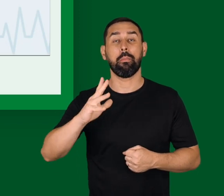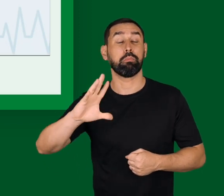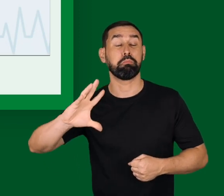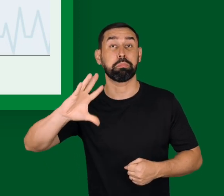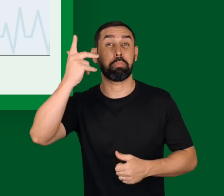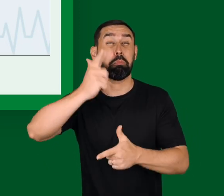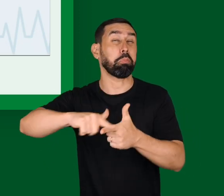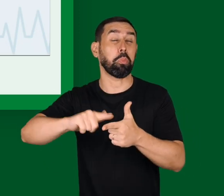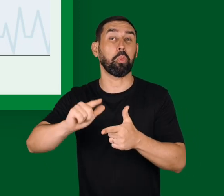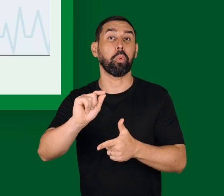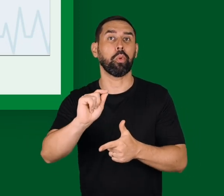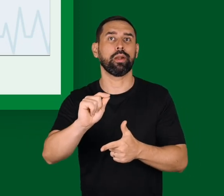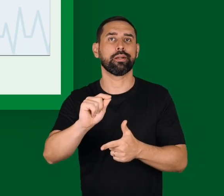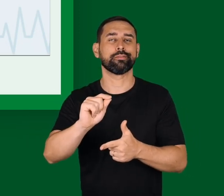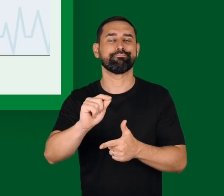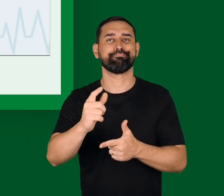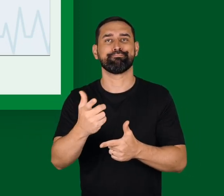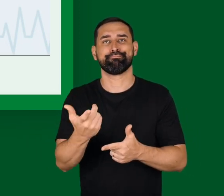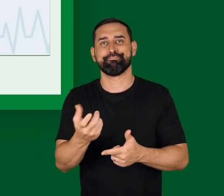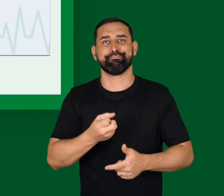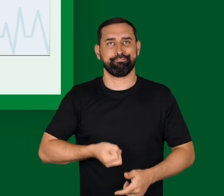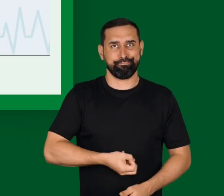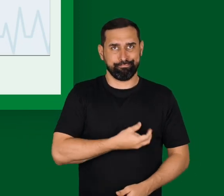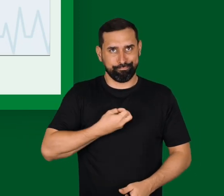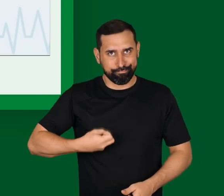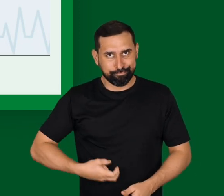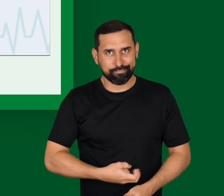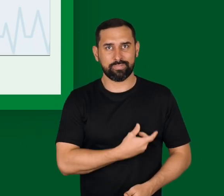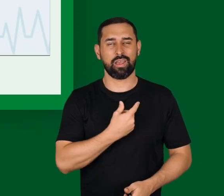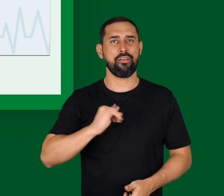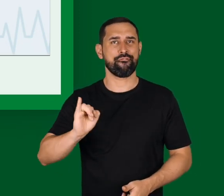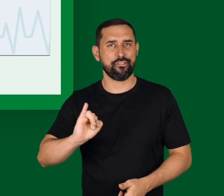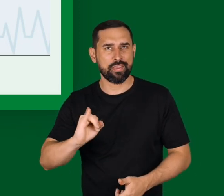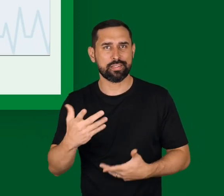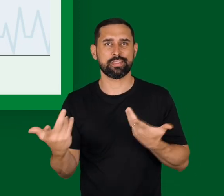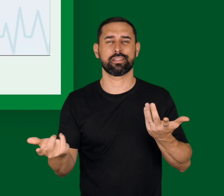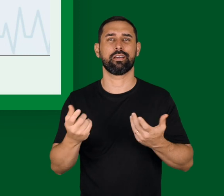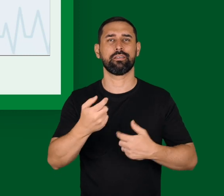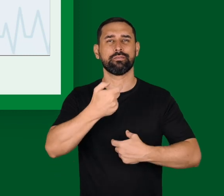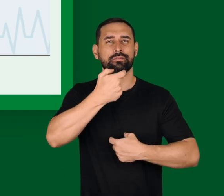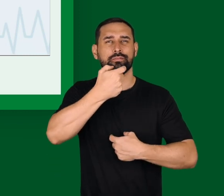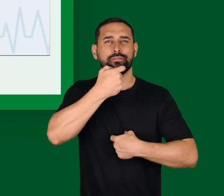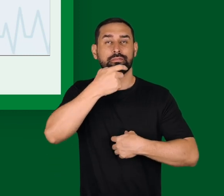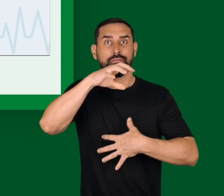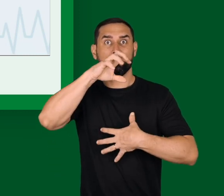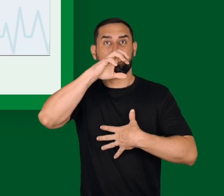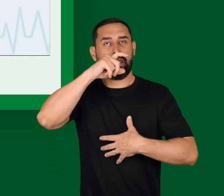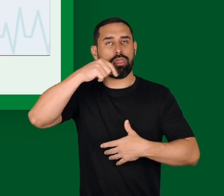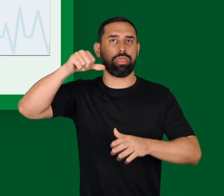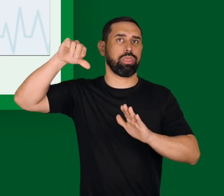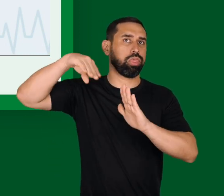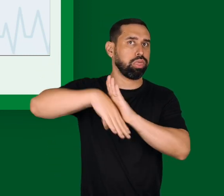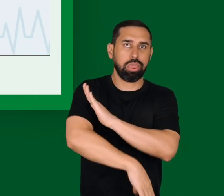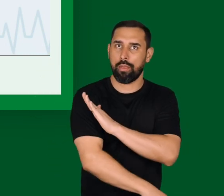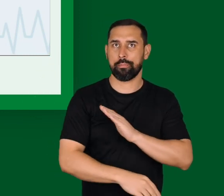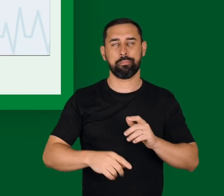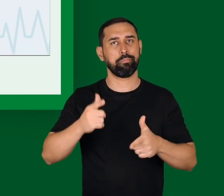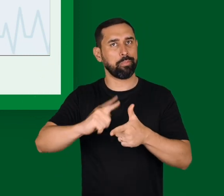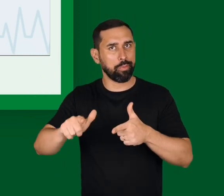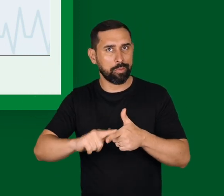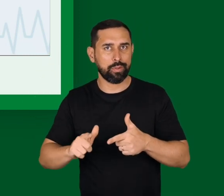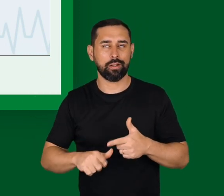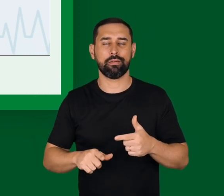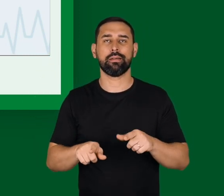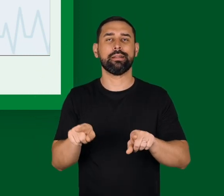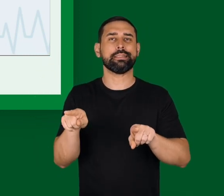de complicações como choque séptico, obstrução, quadros infecciosos de uma forma geral, distúrbios metabólicos,